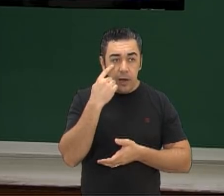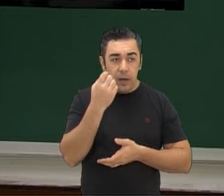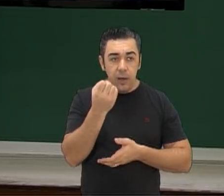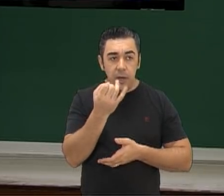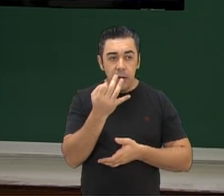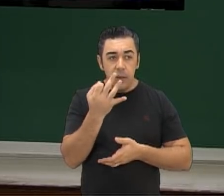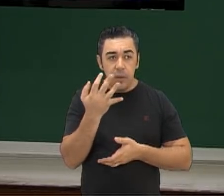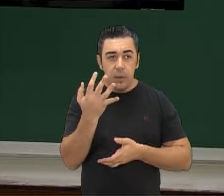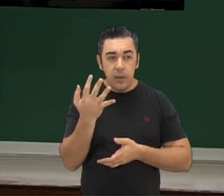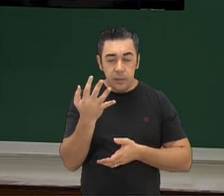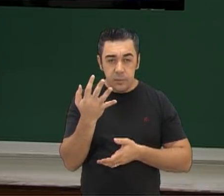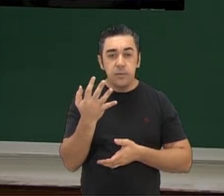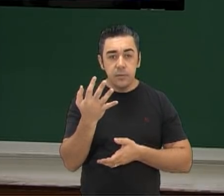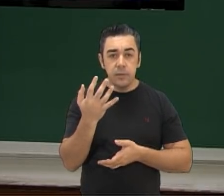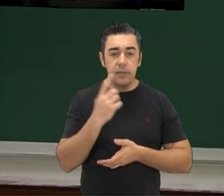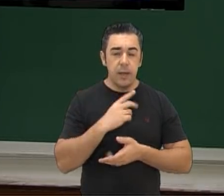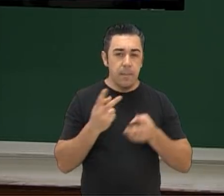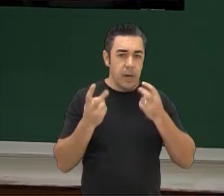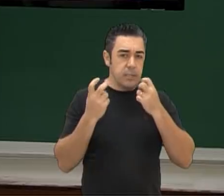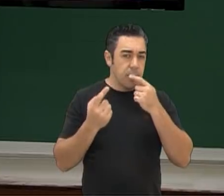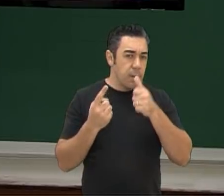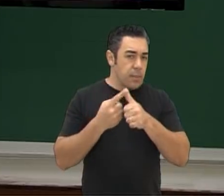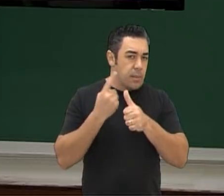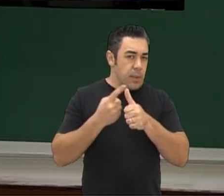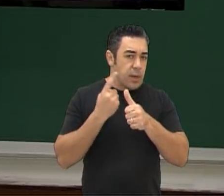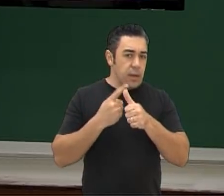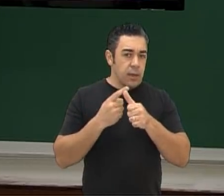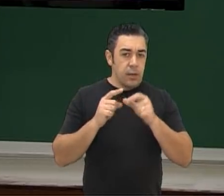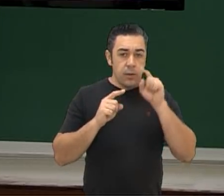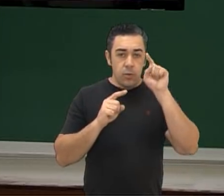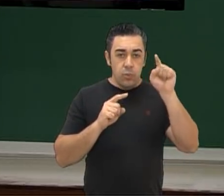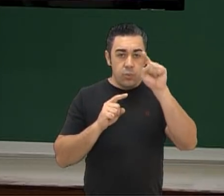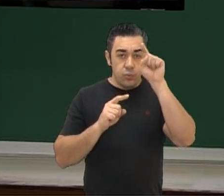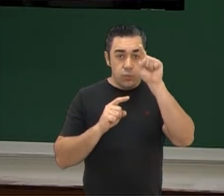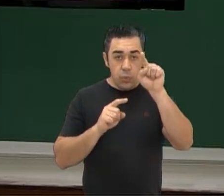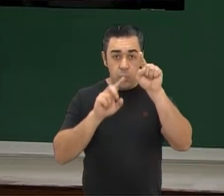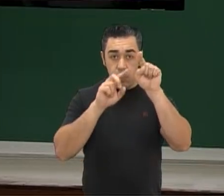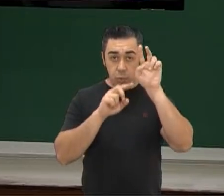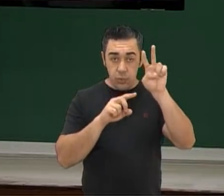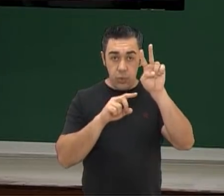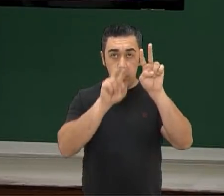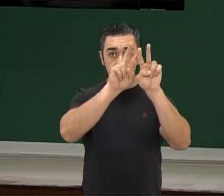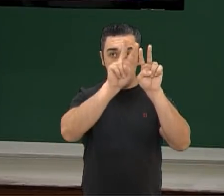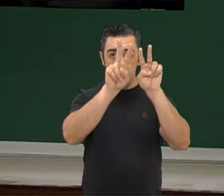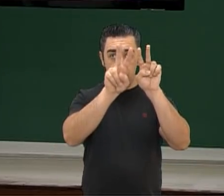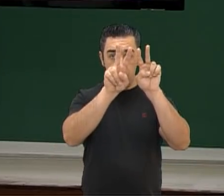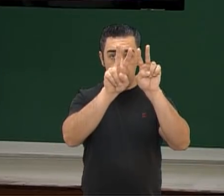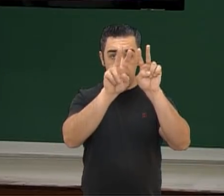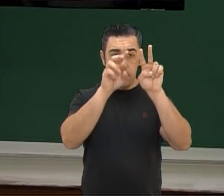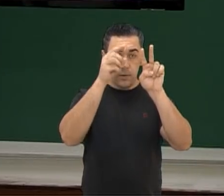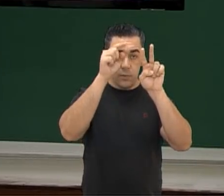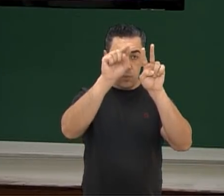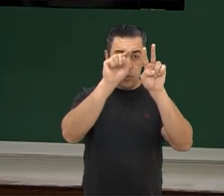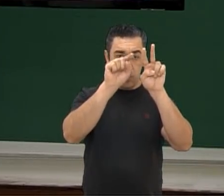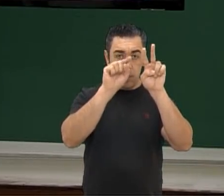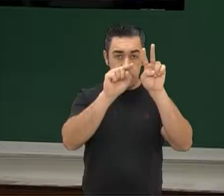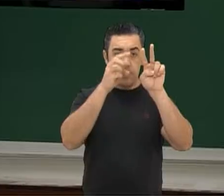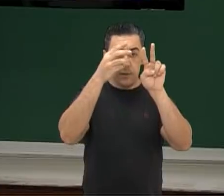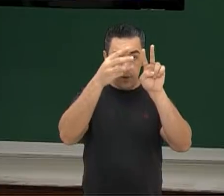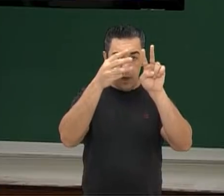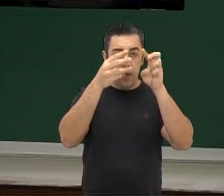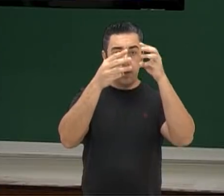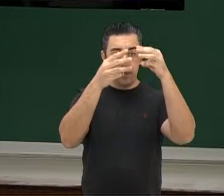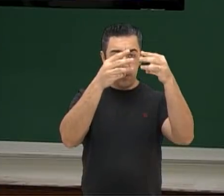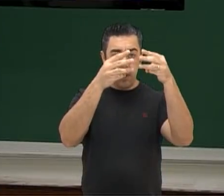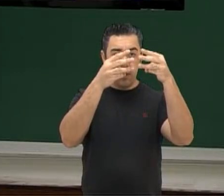de cubos. Perceba que essa primeira parte de cima, ó, são 2 cubos, 3 cubos, e aqui